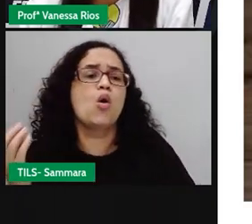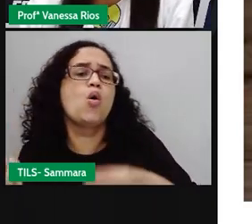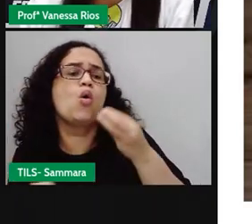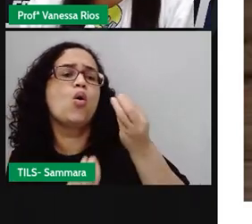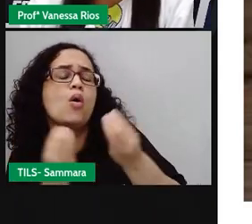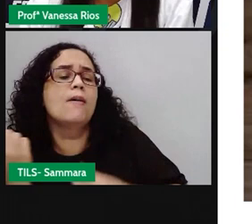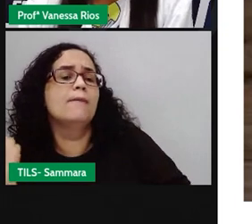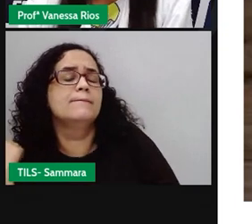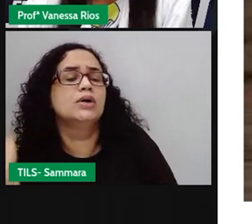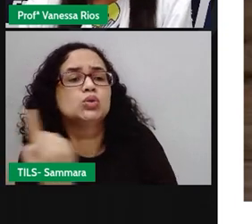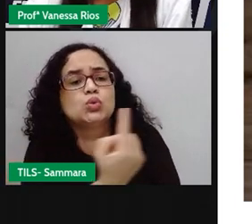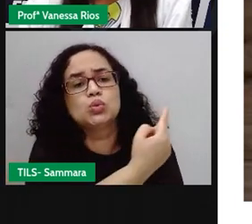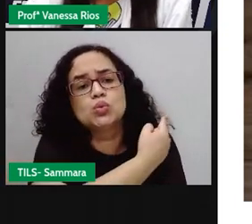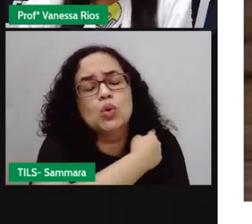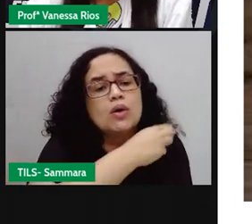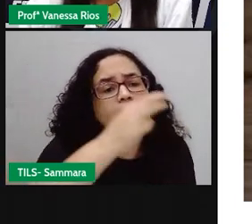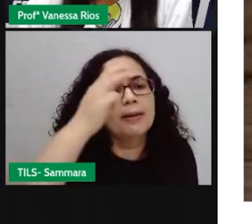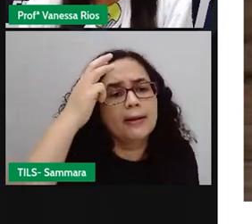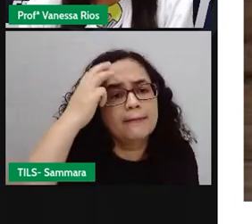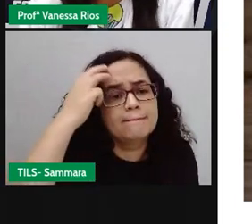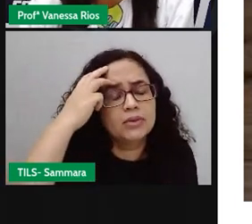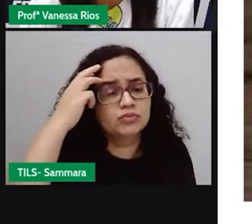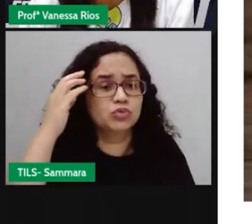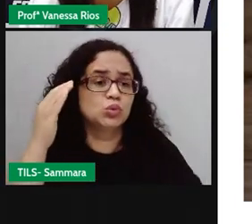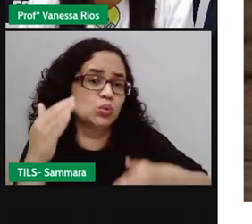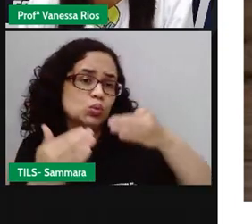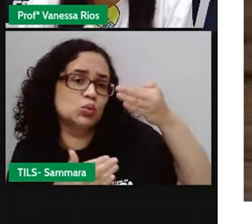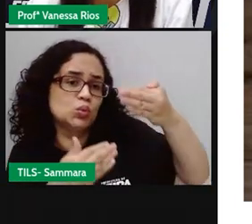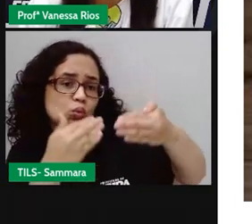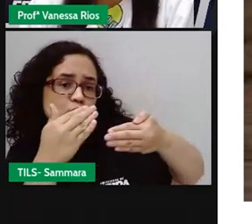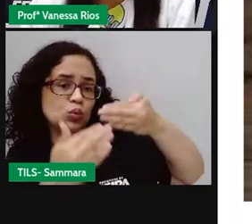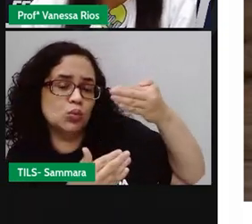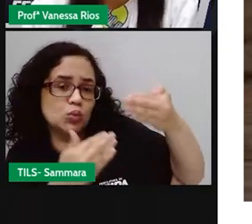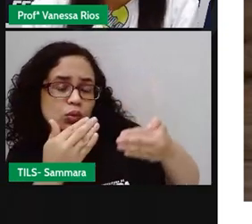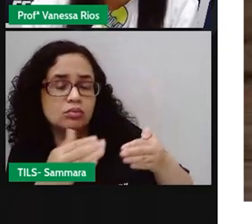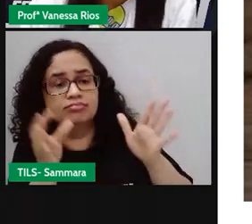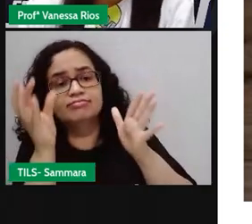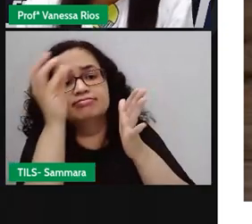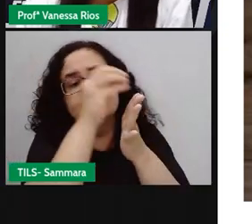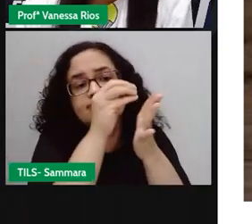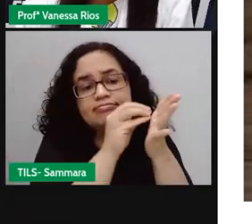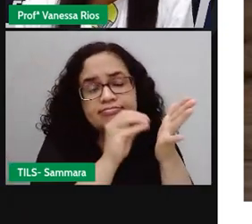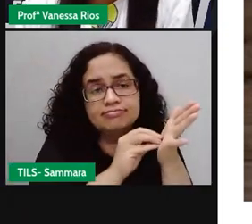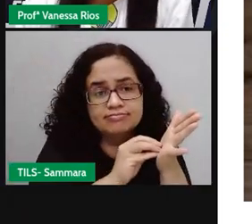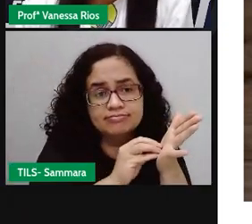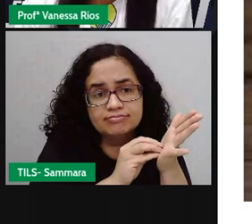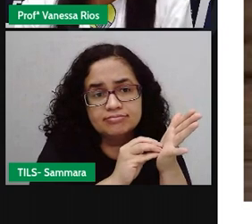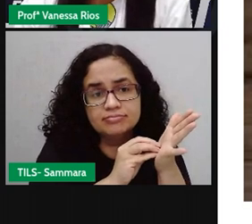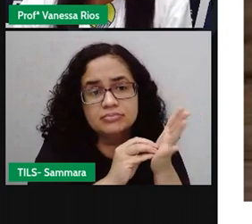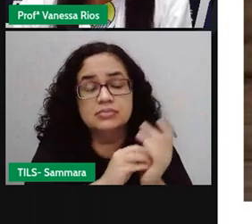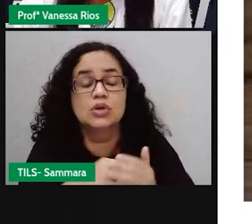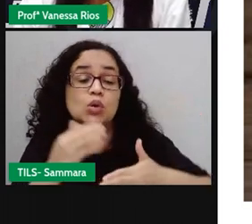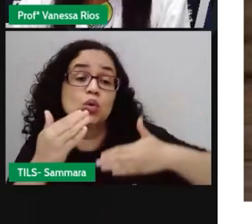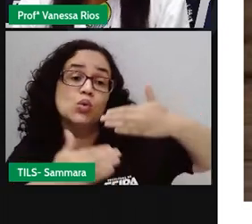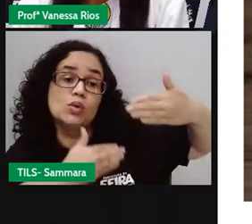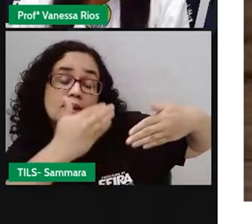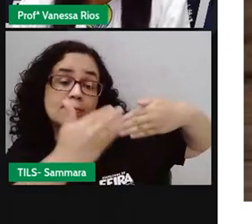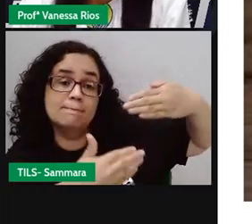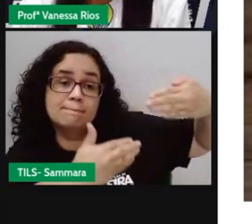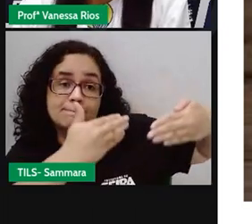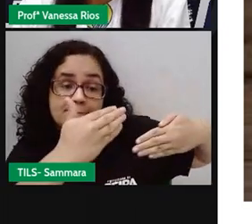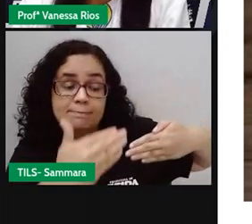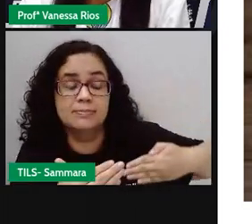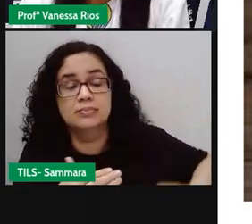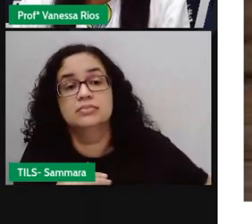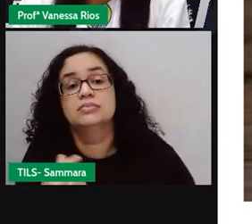nossa memória ela vai sendo construída, ela vai sendo montada. No passar do tempo,